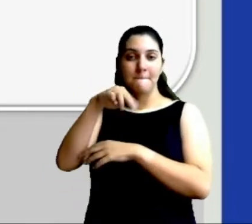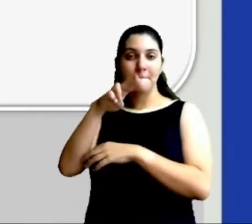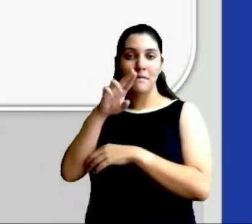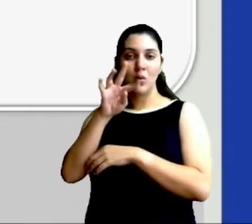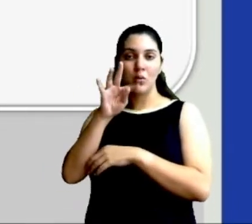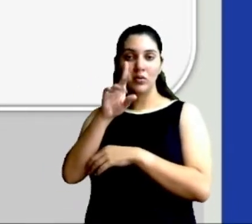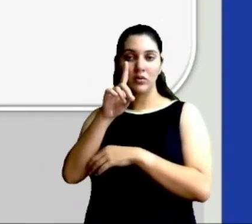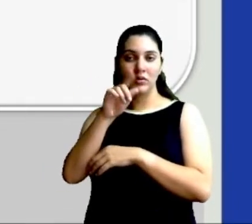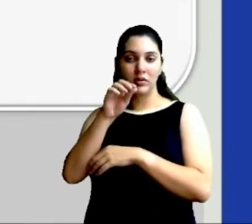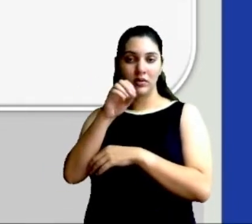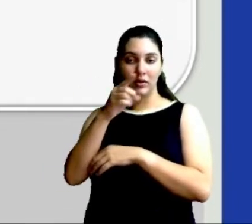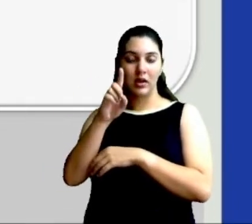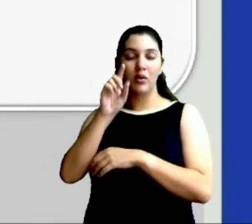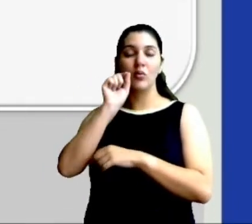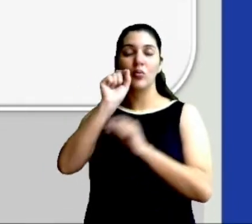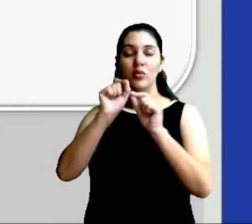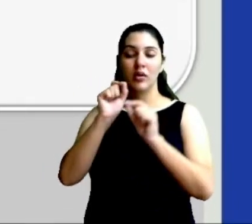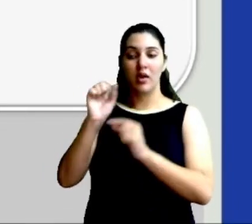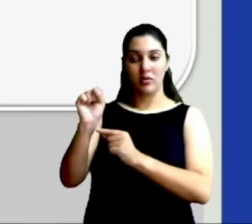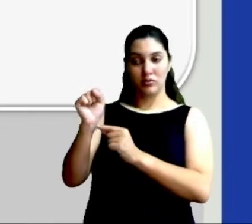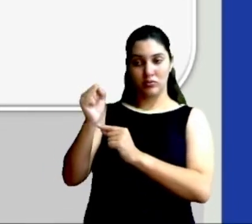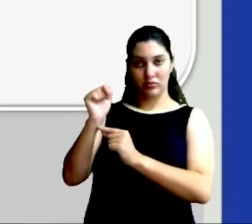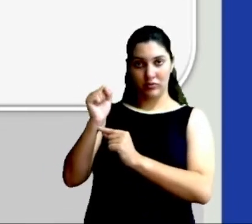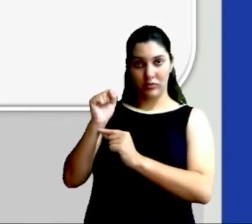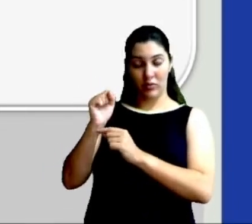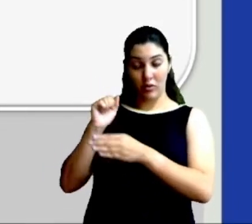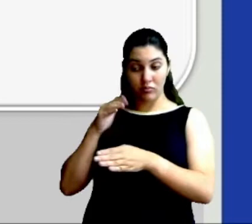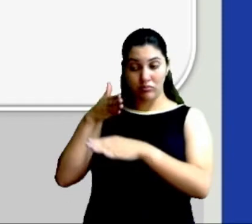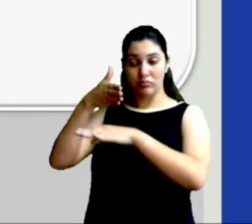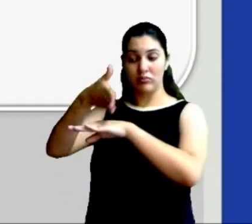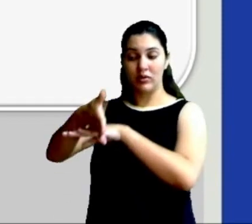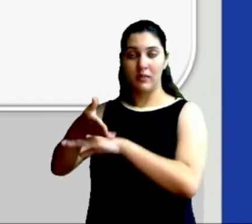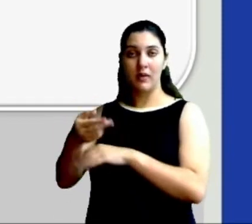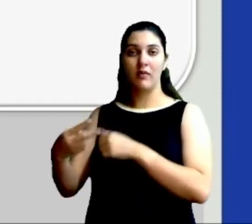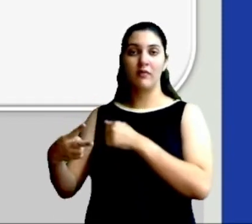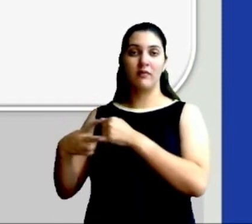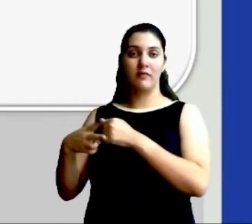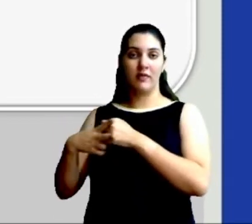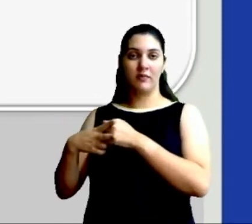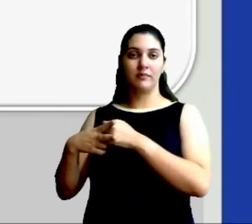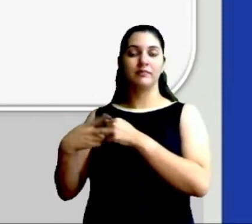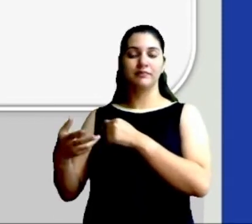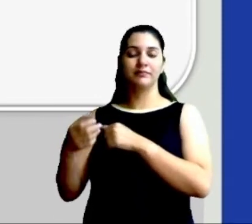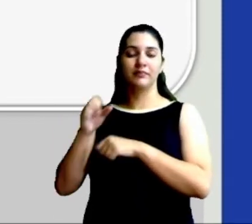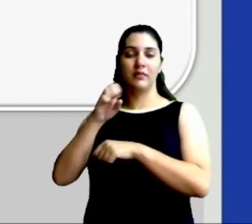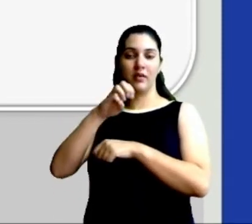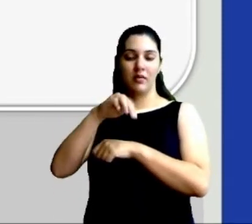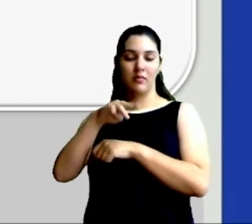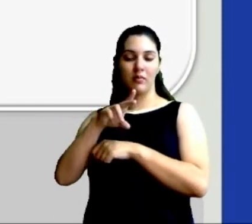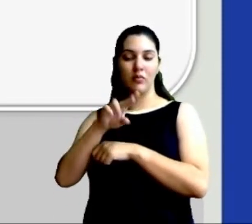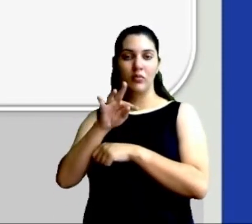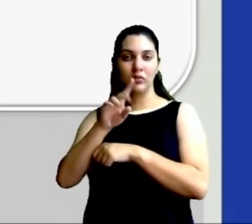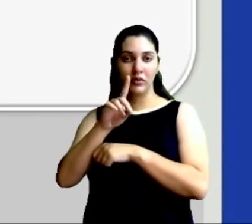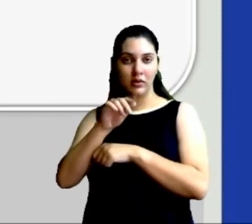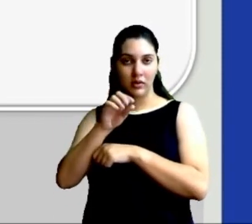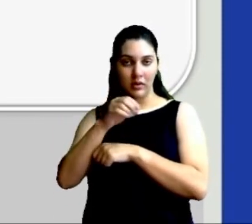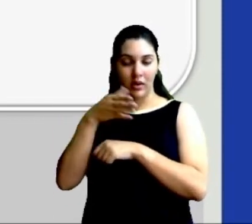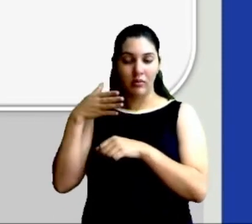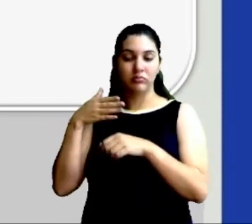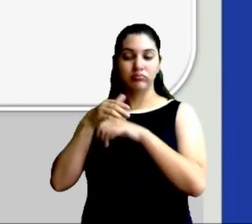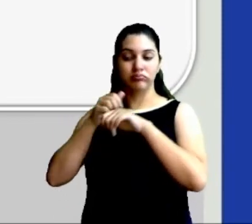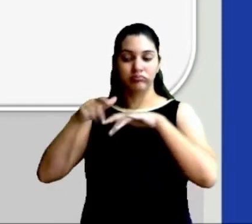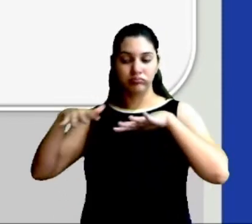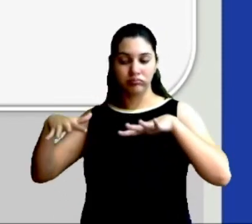coletivo, multidão. E ultrapassou é o verbo. Então, multidão, singular, verbo também no